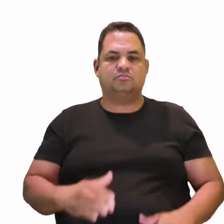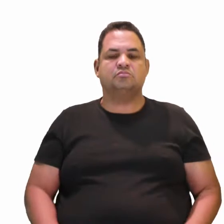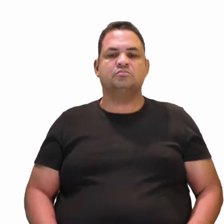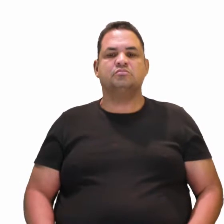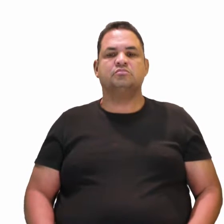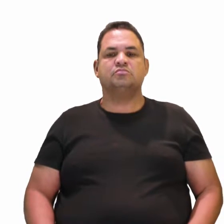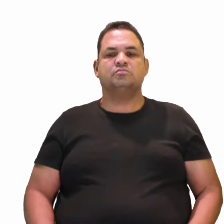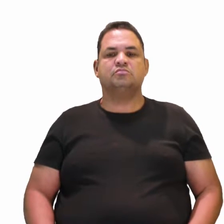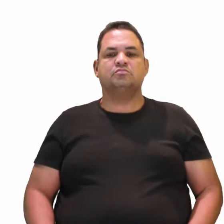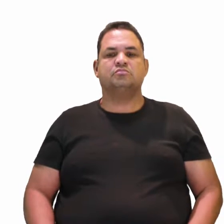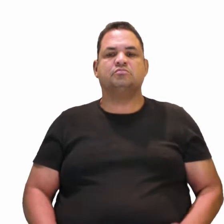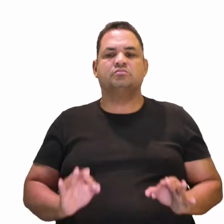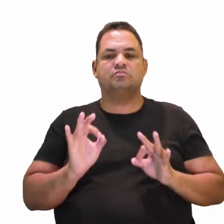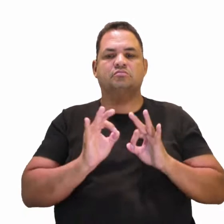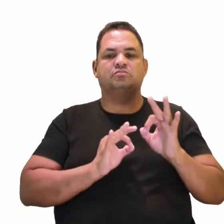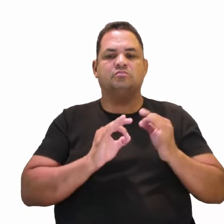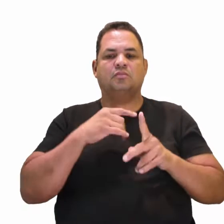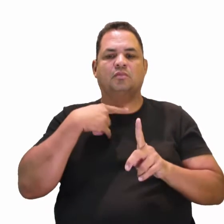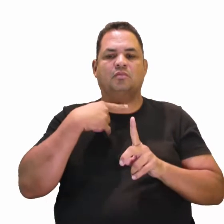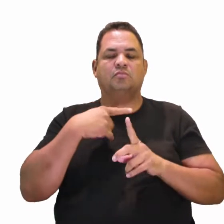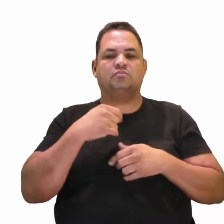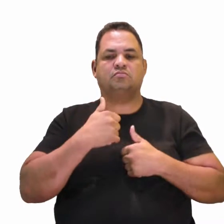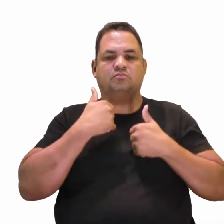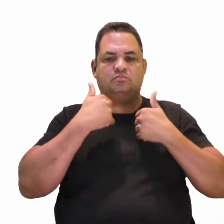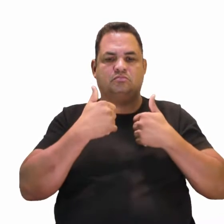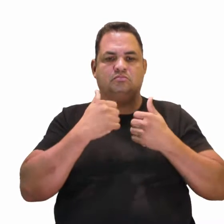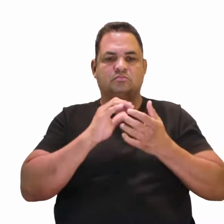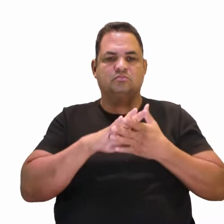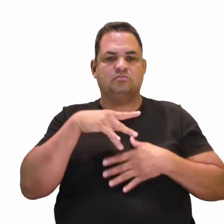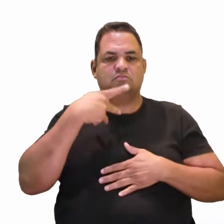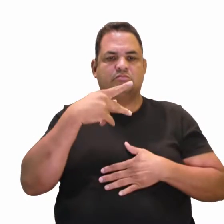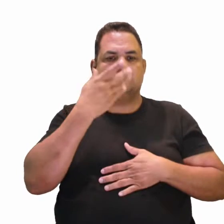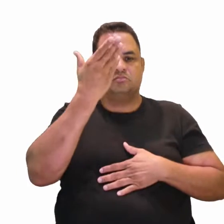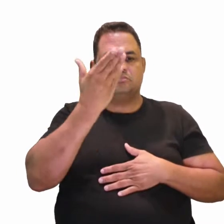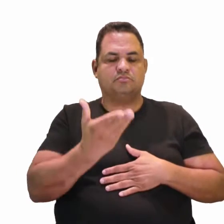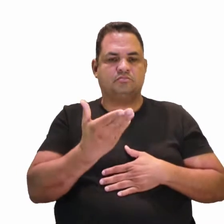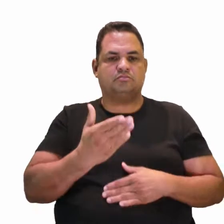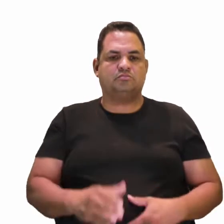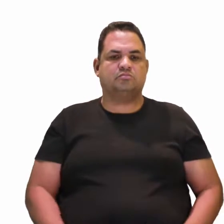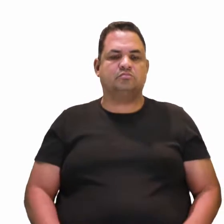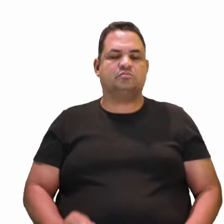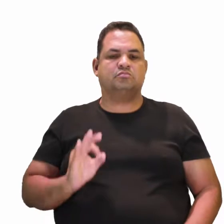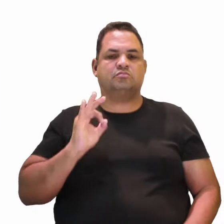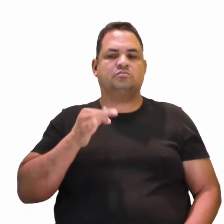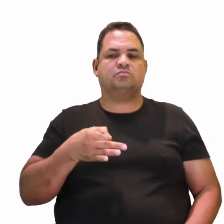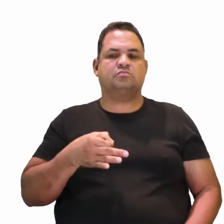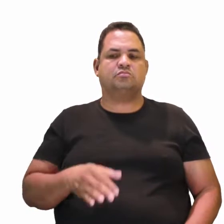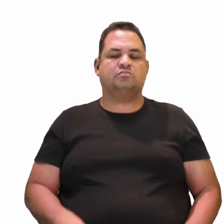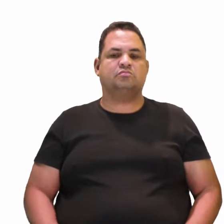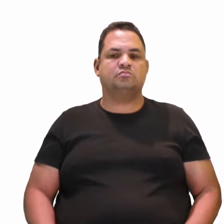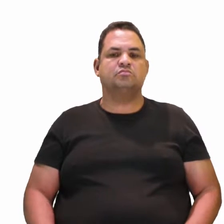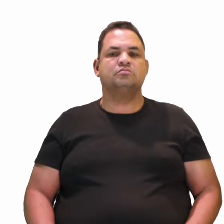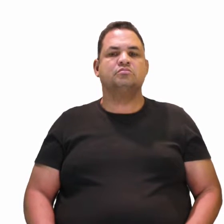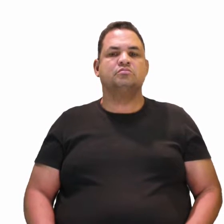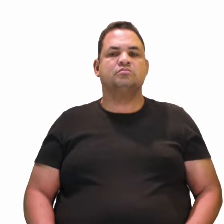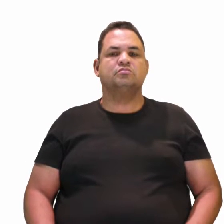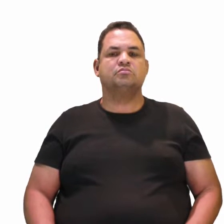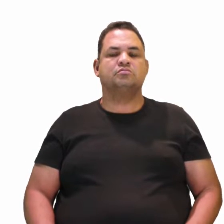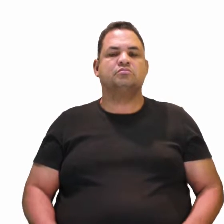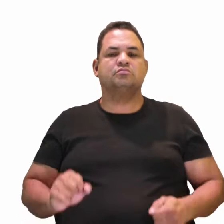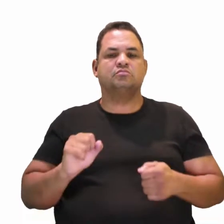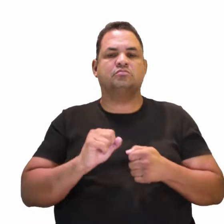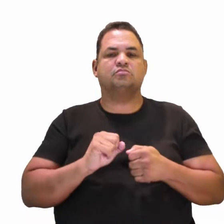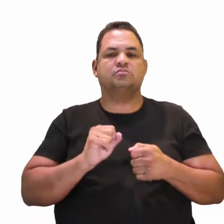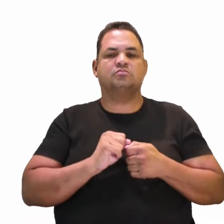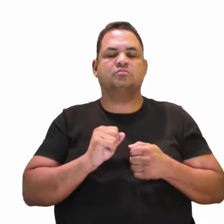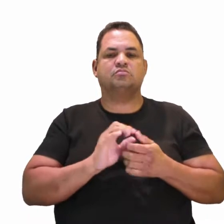positive form, a forma positiva, eu falei sobre isso aqui com vocês, certo? E olha só, para fazer uma